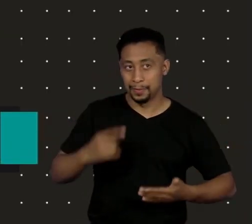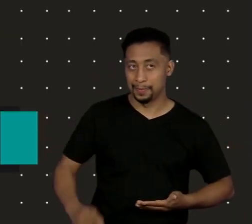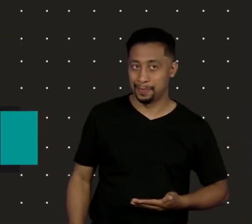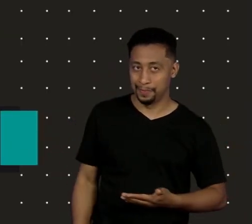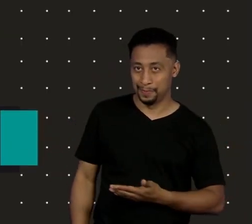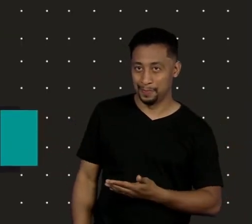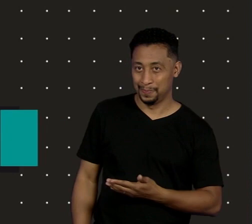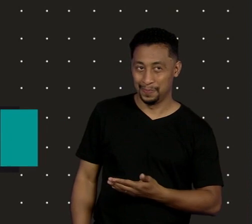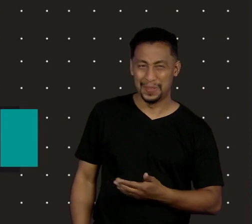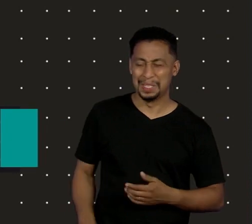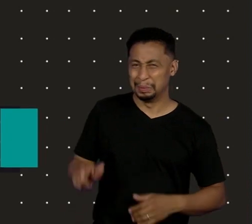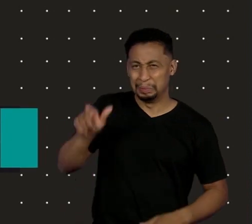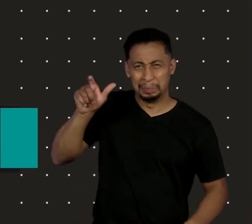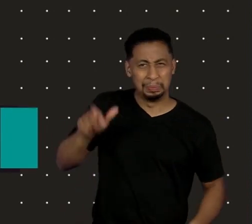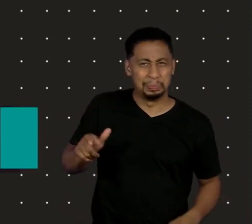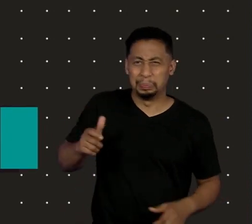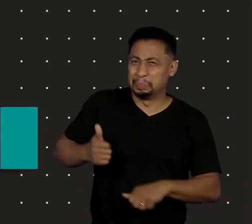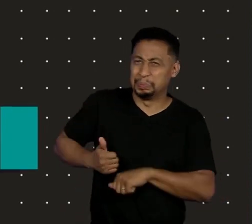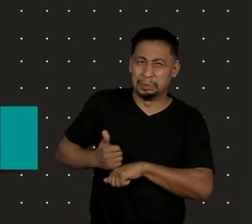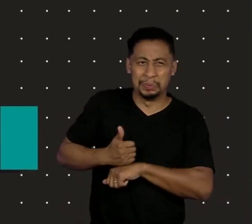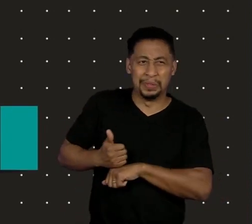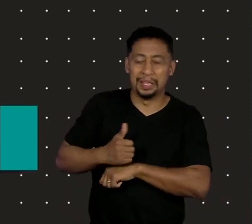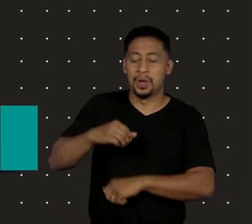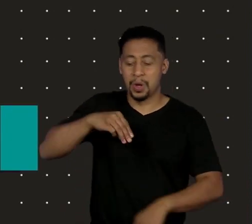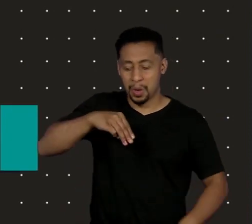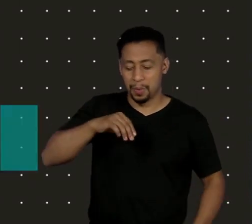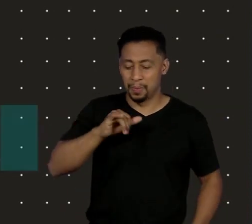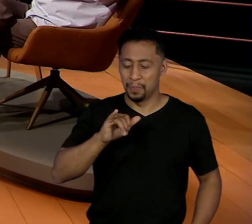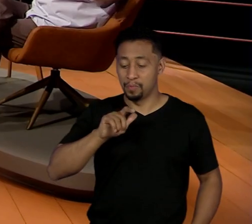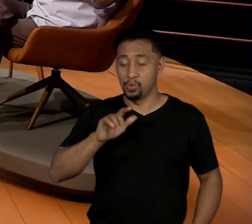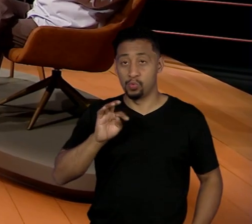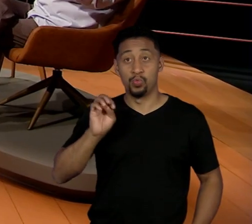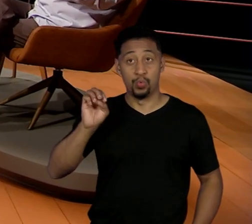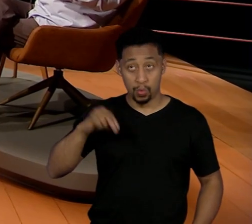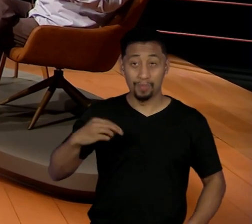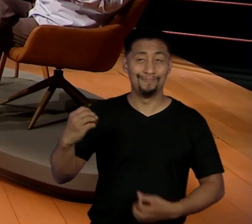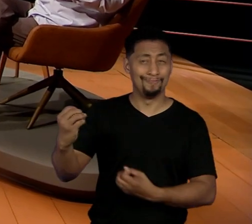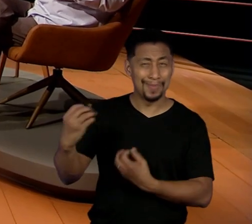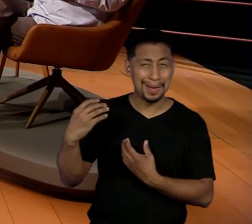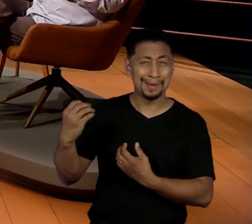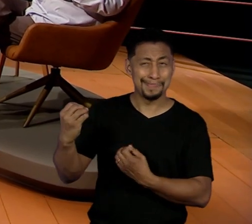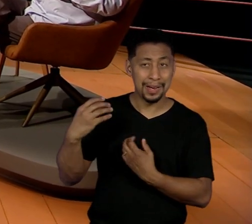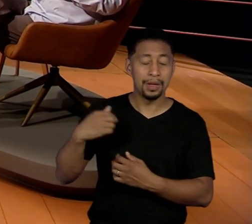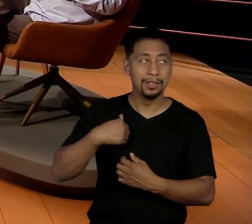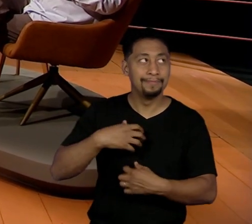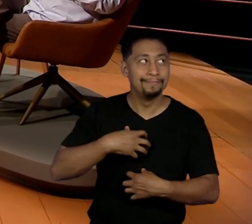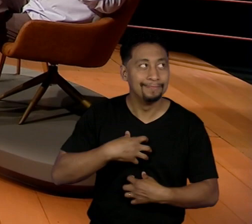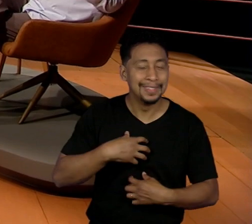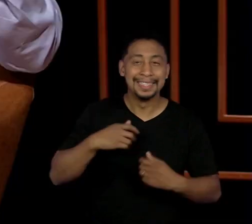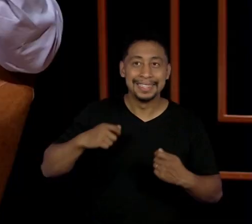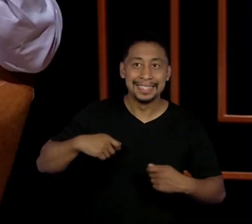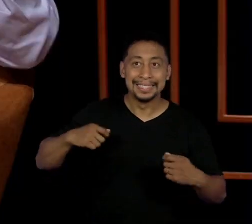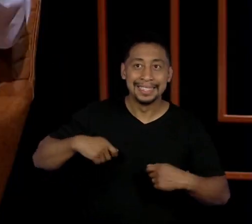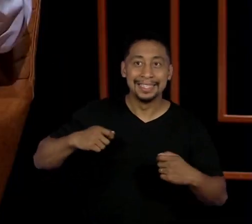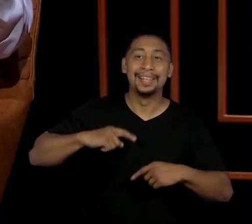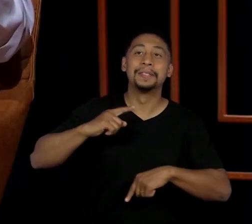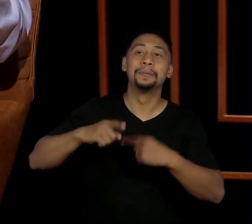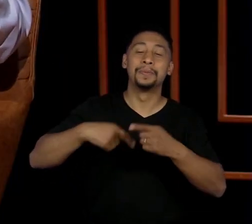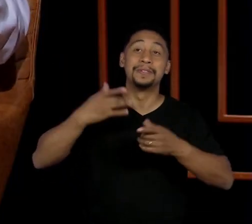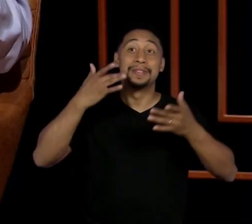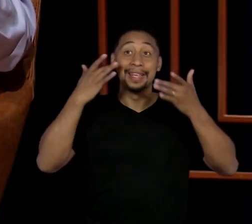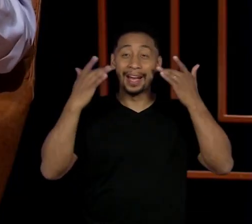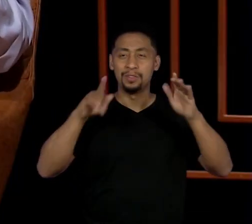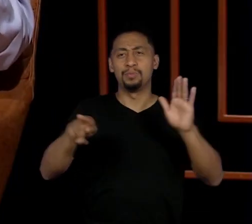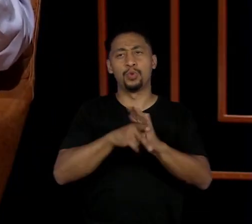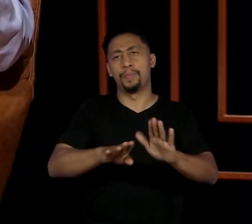tablado, que era ótimo, Milton Dobbin. Ali eu comecei a sentir mais, dali a pouco eu fui fazer um infantil, e aí eu fui fazer a prova